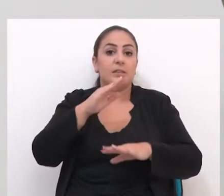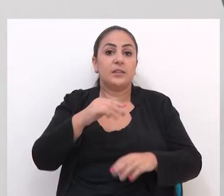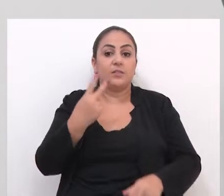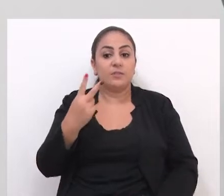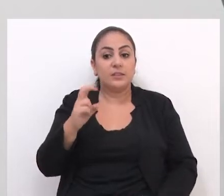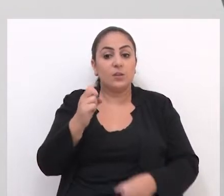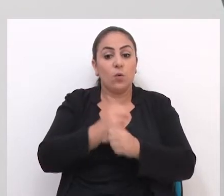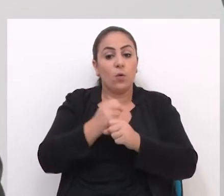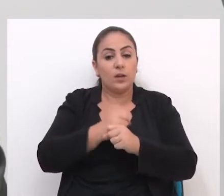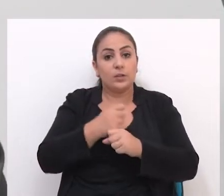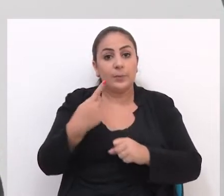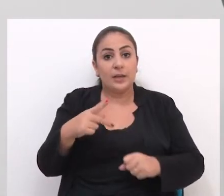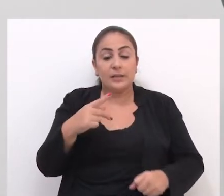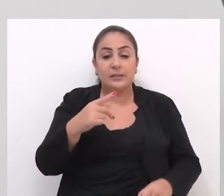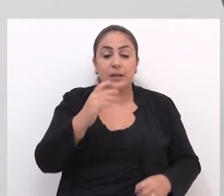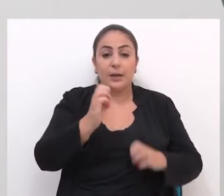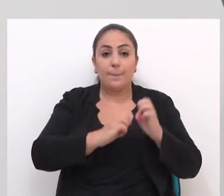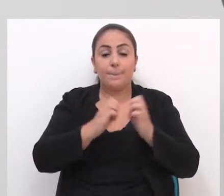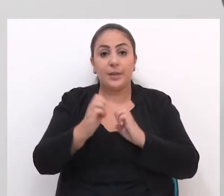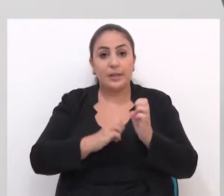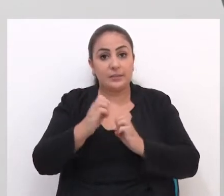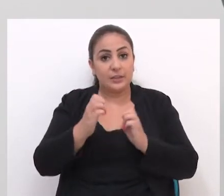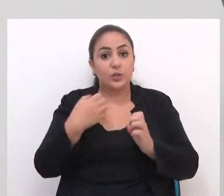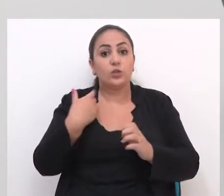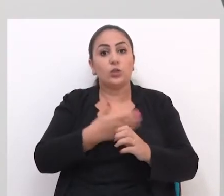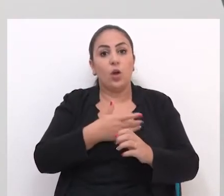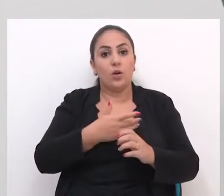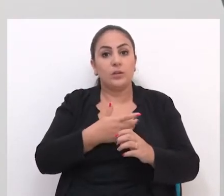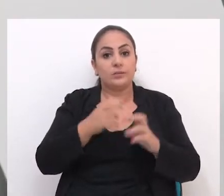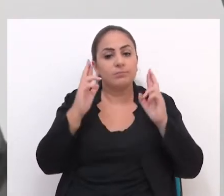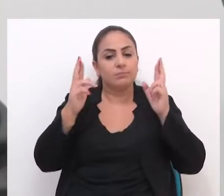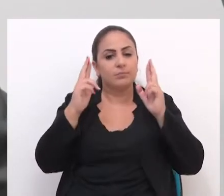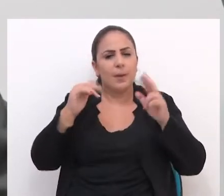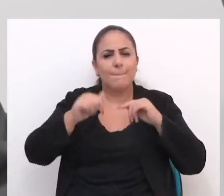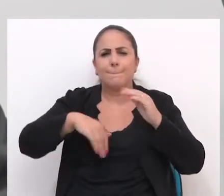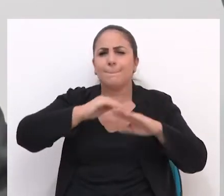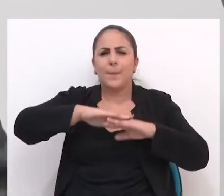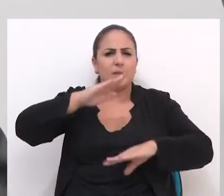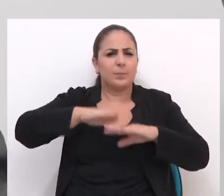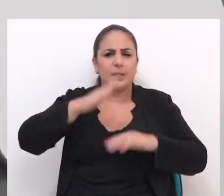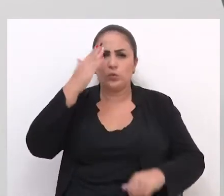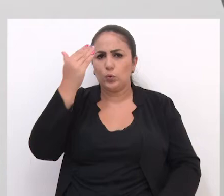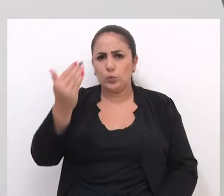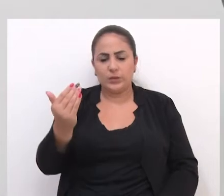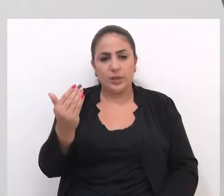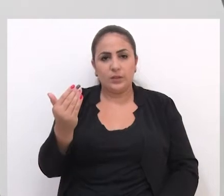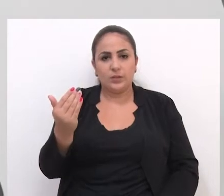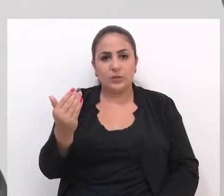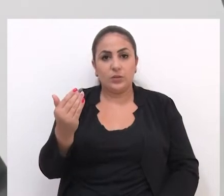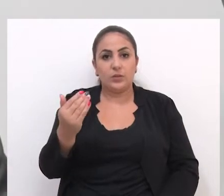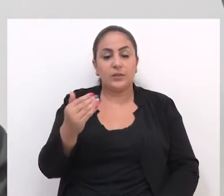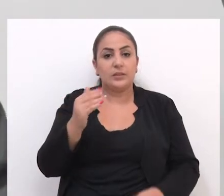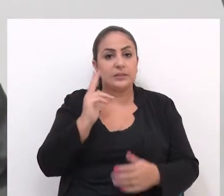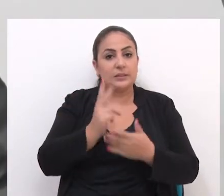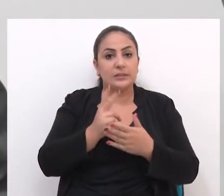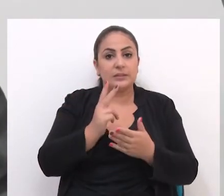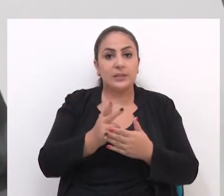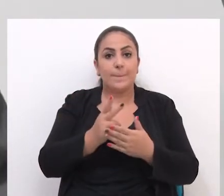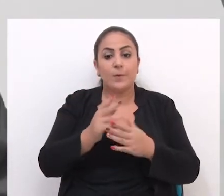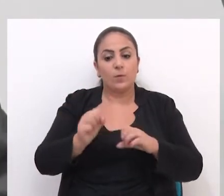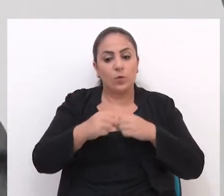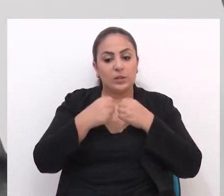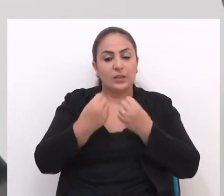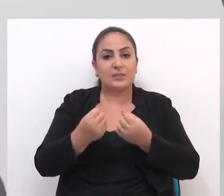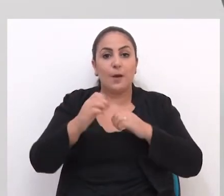mais 25 anos para essa empresa, que a gente torce que cada vez seja mais sucesso, né? Que cada